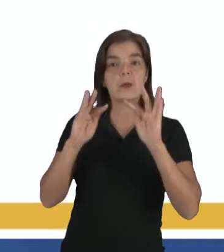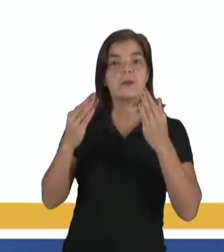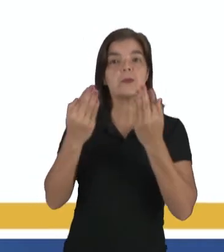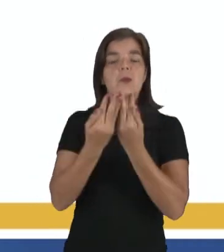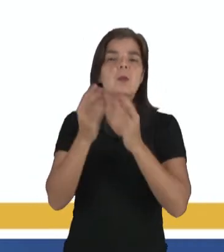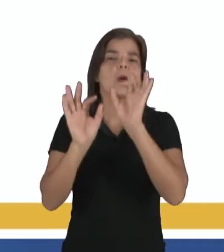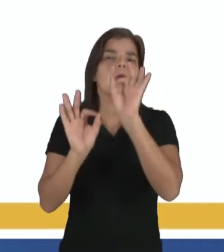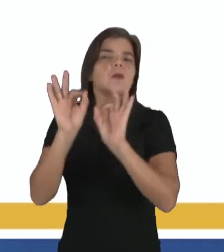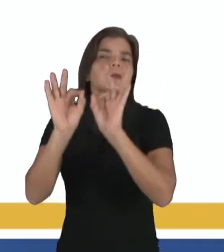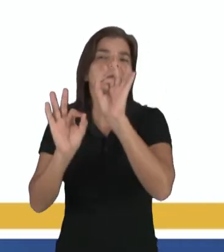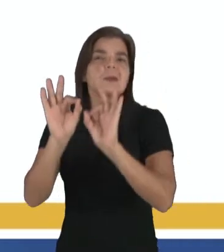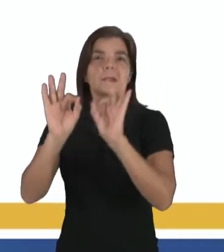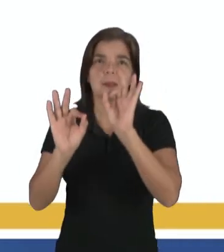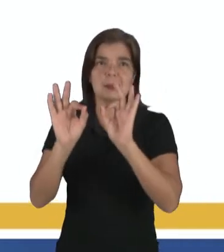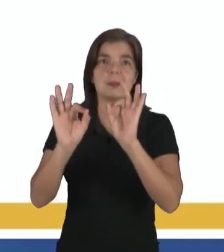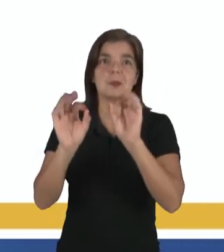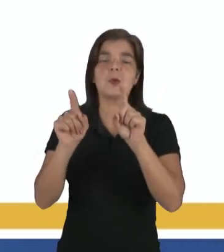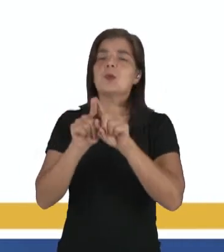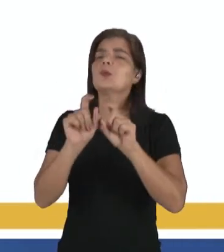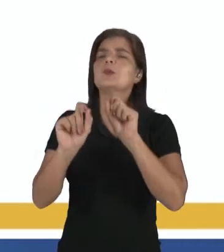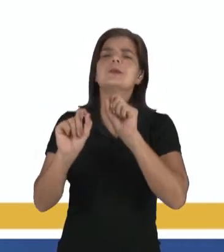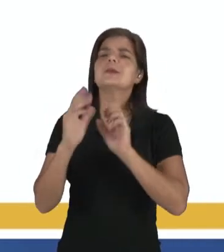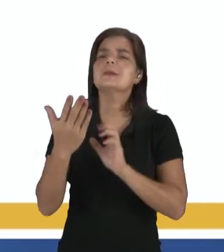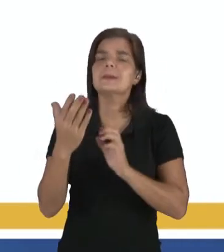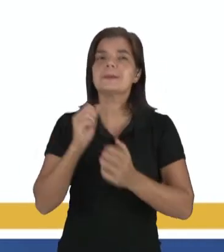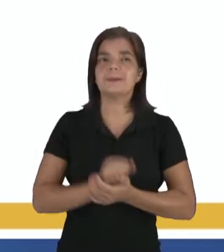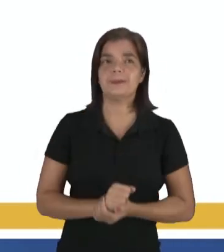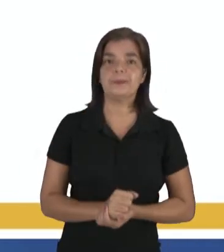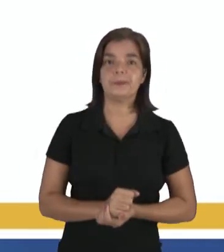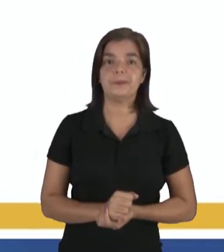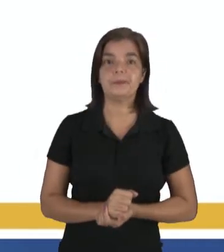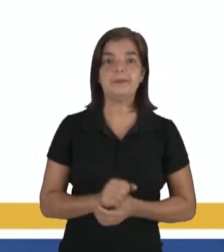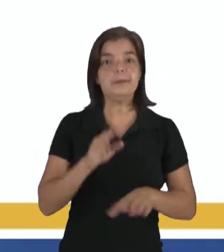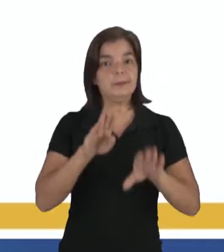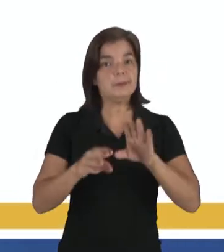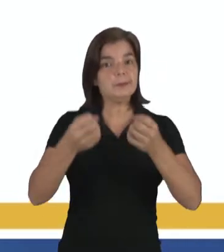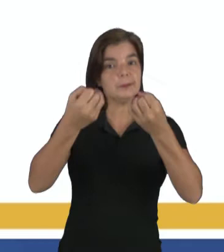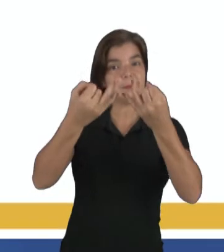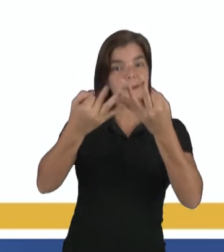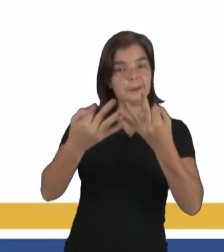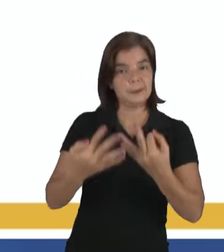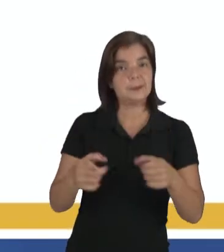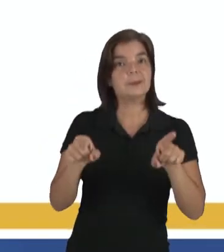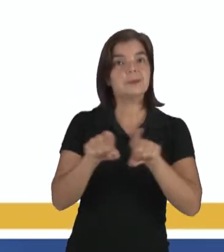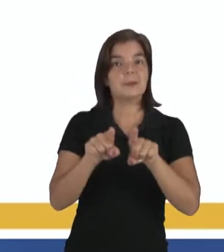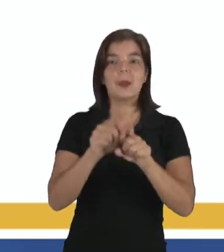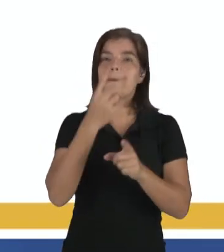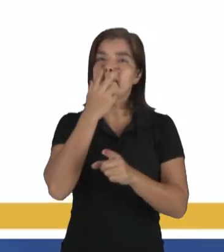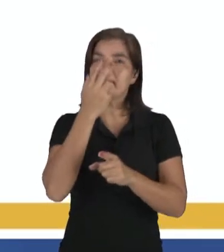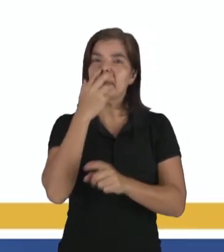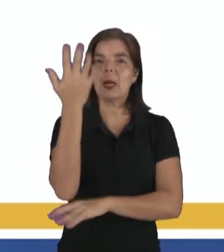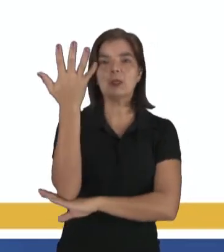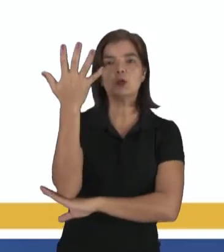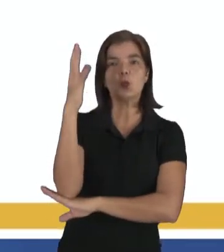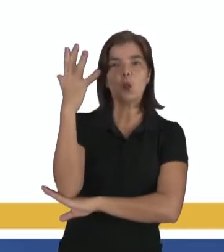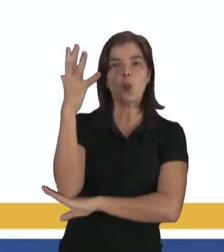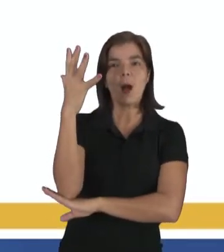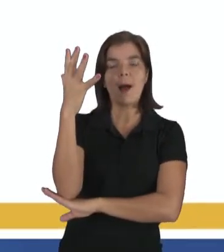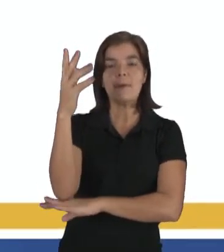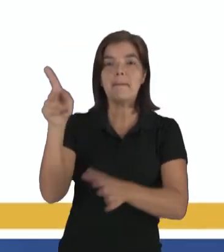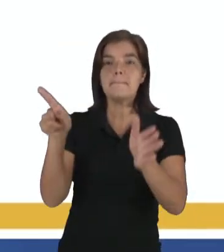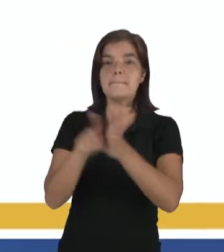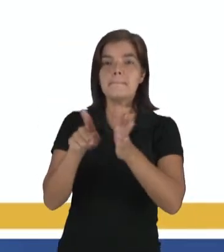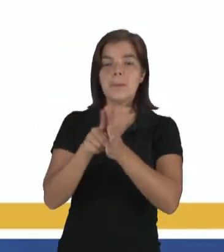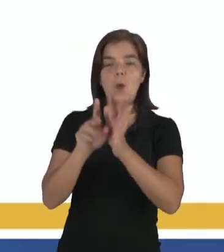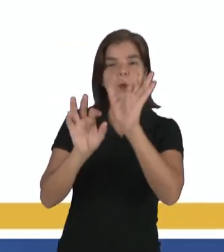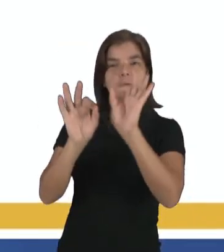Family three O que que é uma Family Tree bom de acordo com a definição que aparece aí para vocês Family trio